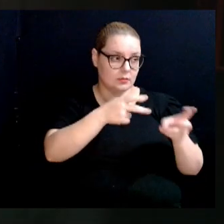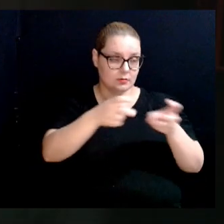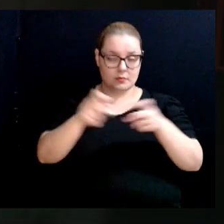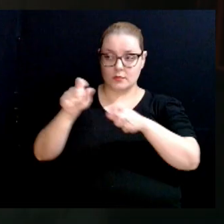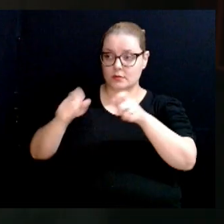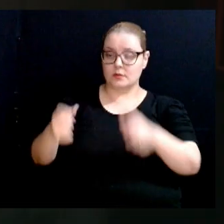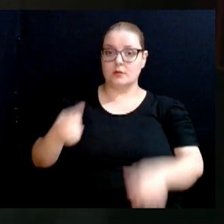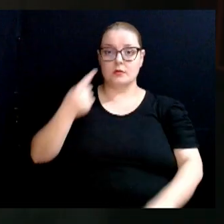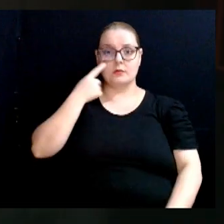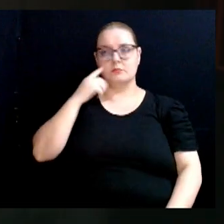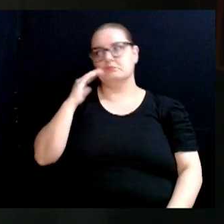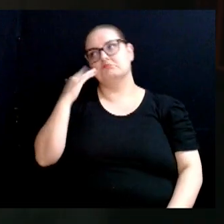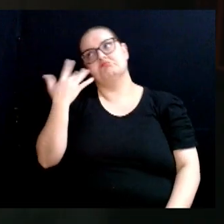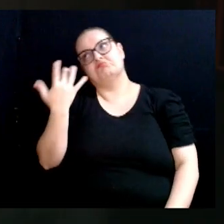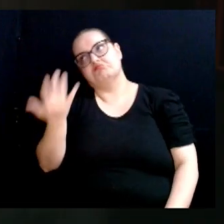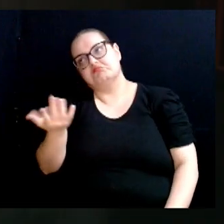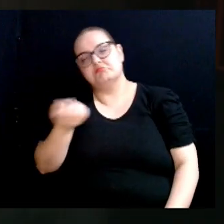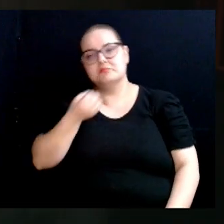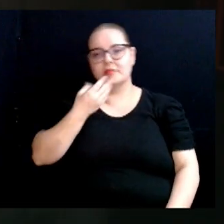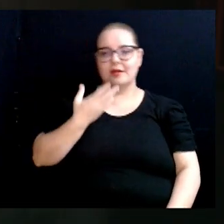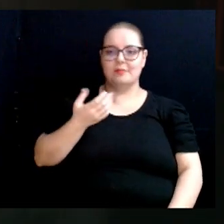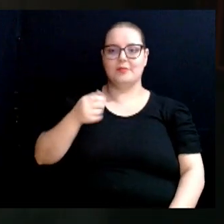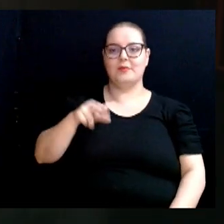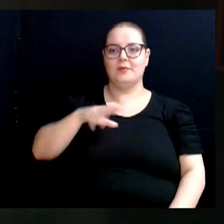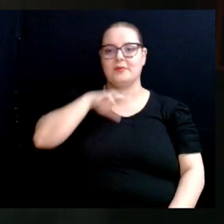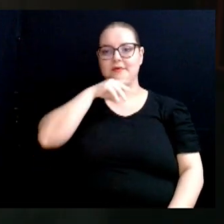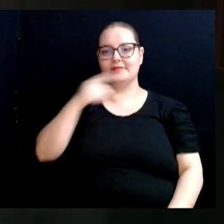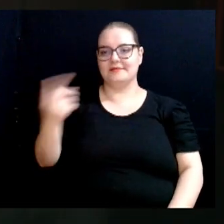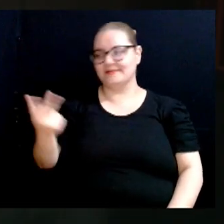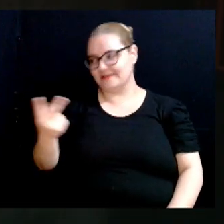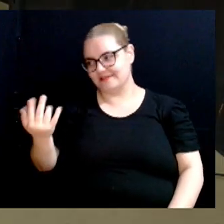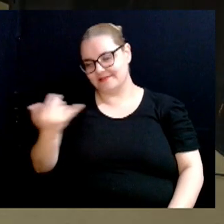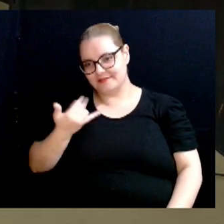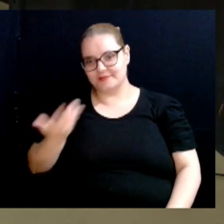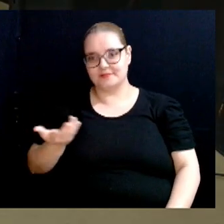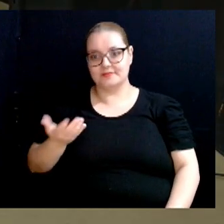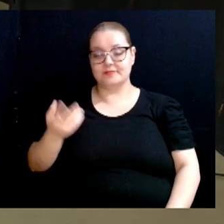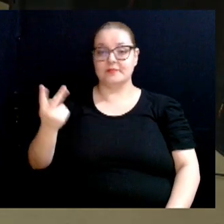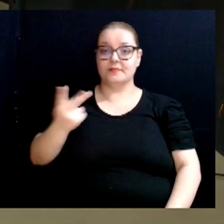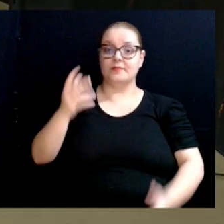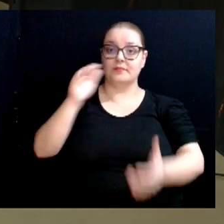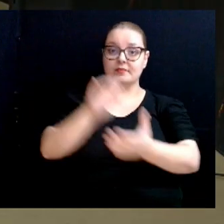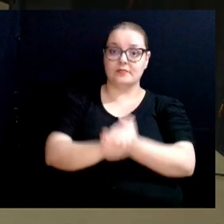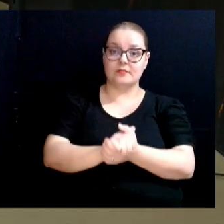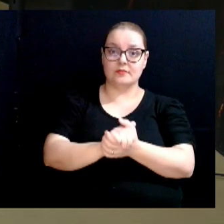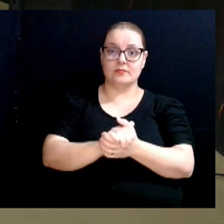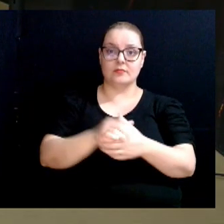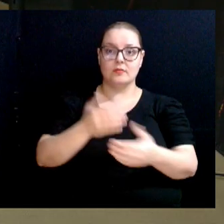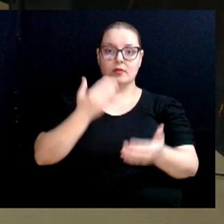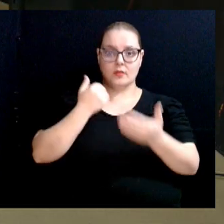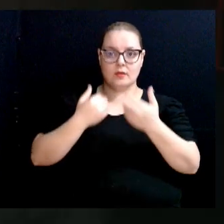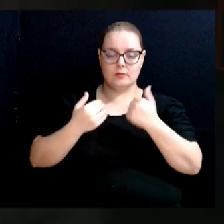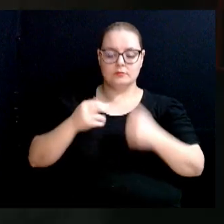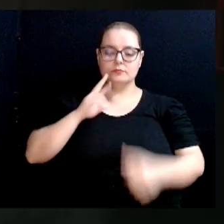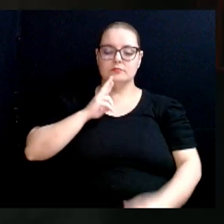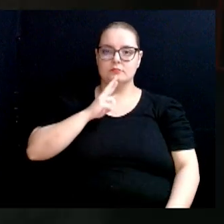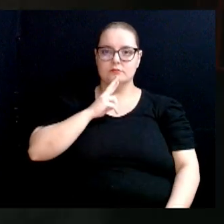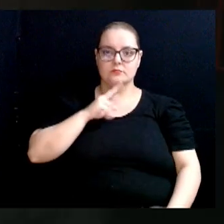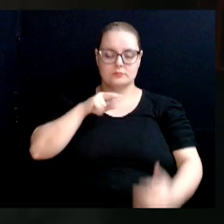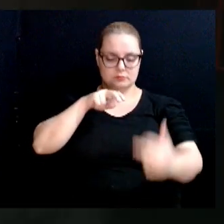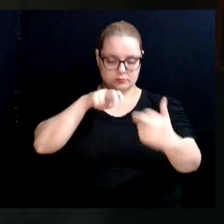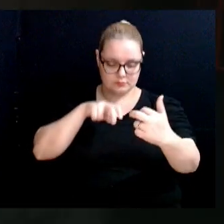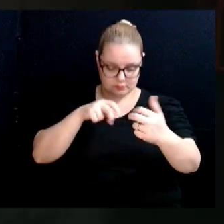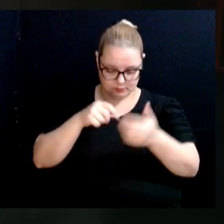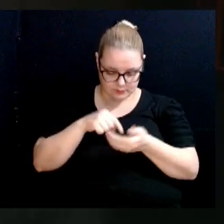bom ou ruim, vocês que vão poder dizer, que às vezes casais estão nos restaurantes e cada um está no seu